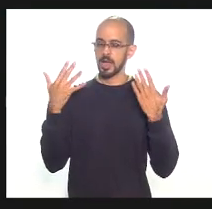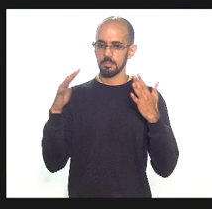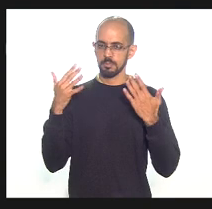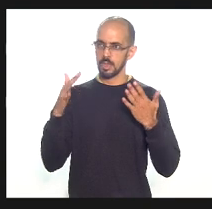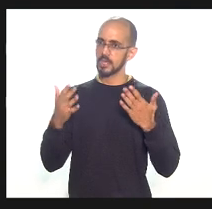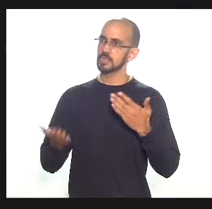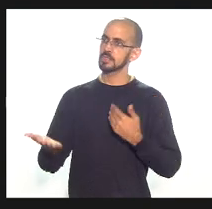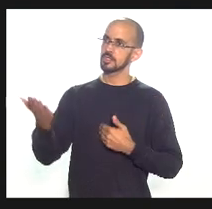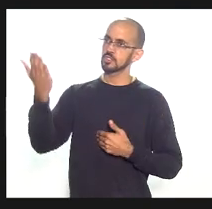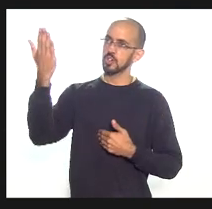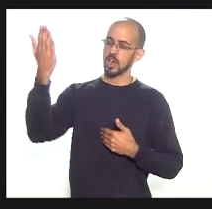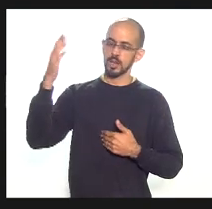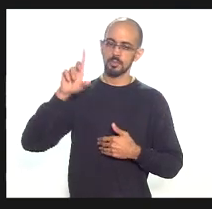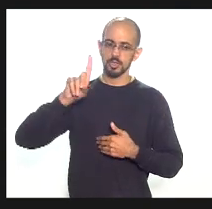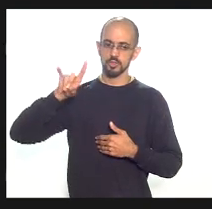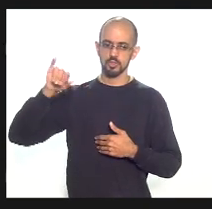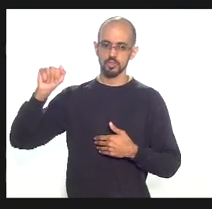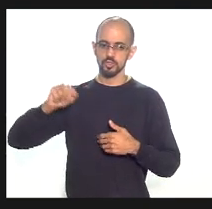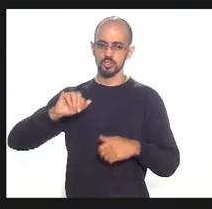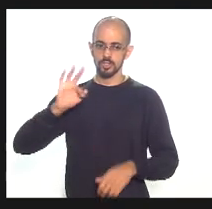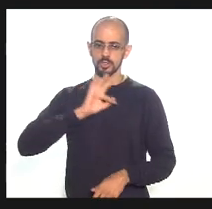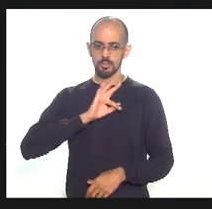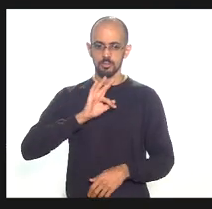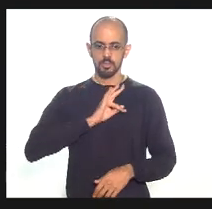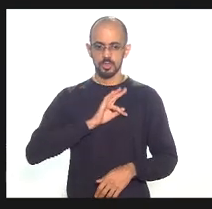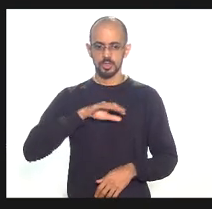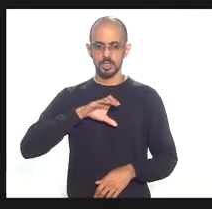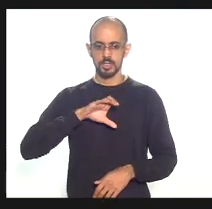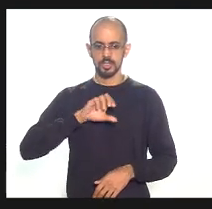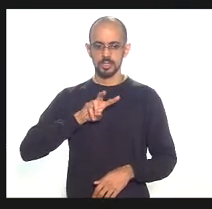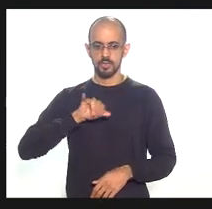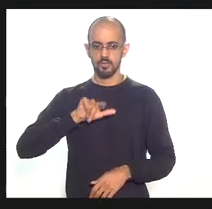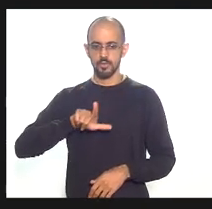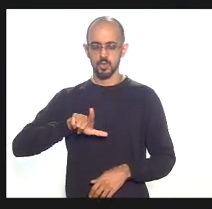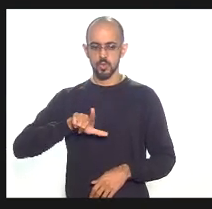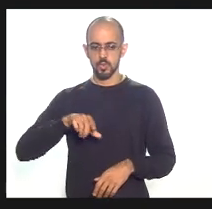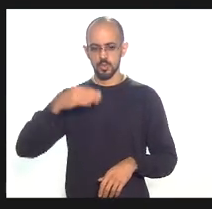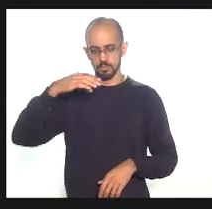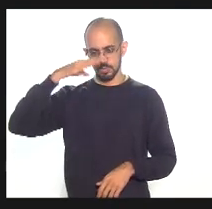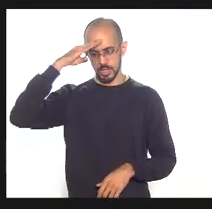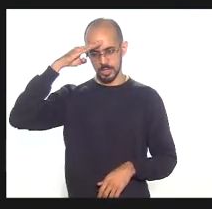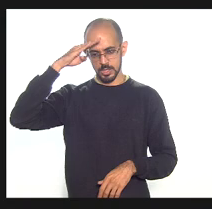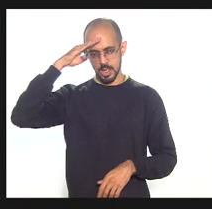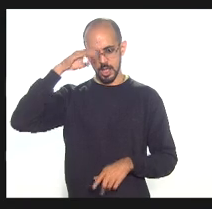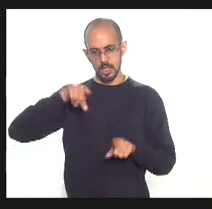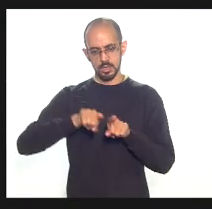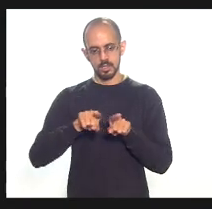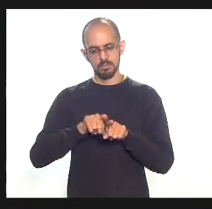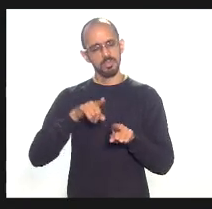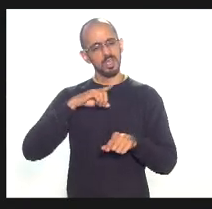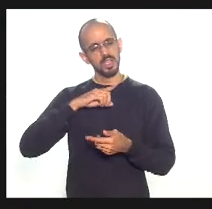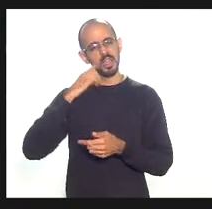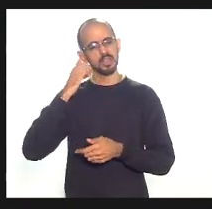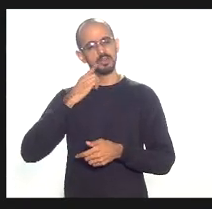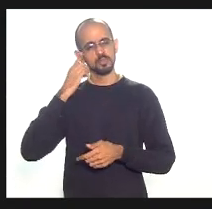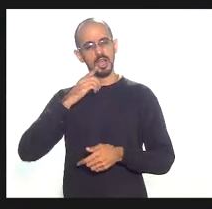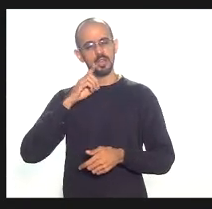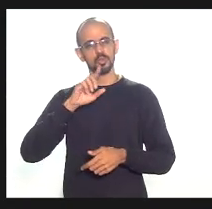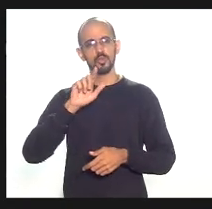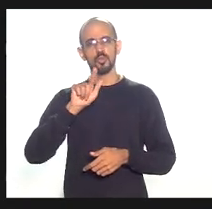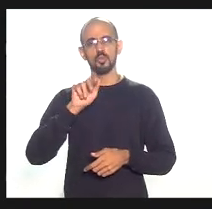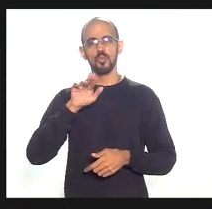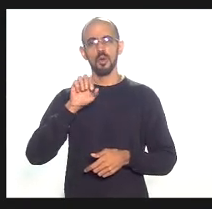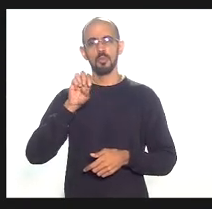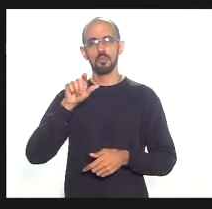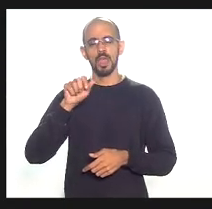vossa excelência pelo dia dos policiais civis militares você ao deputado Márcio Galberto e a todos os outros parlamentares que também